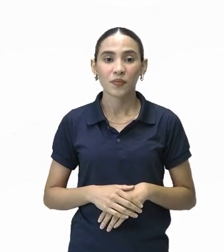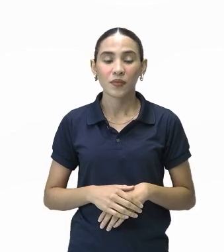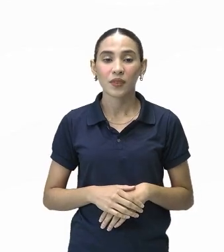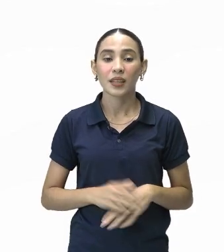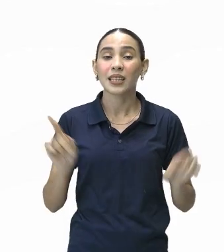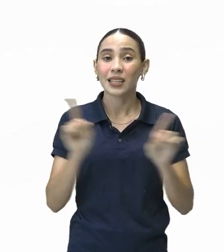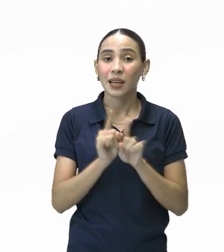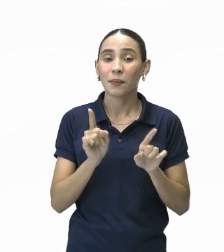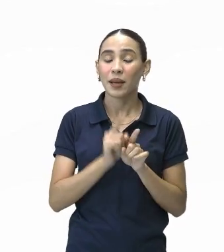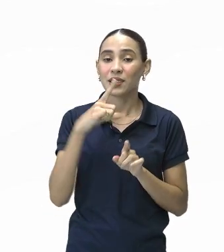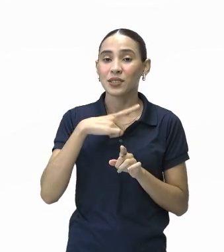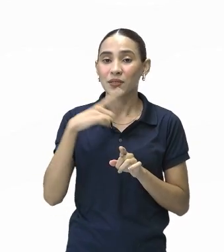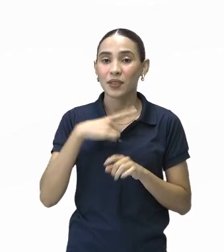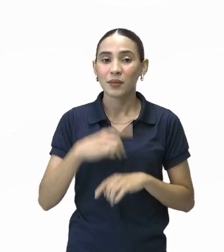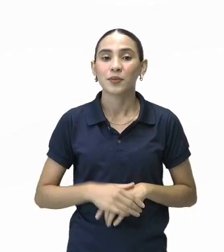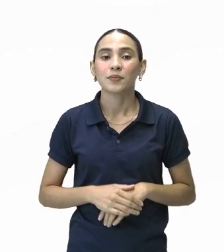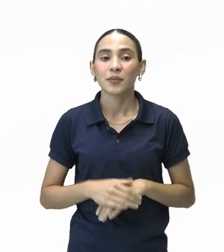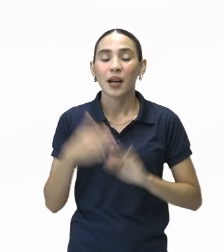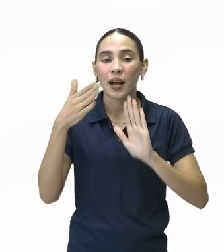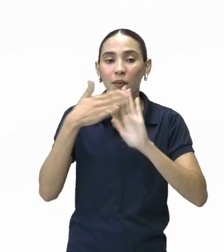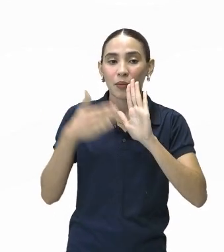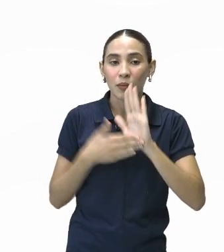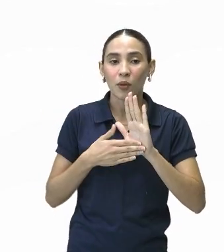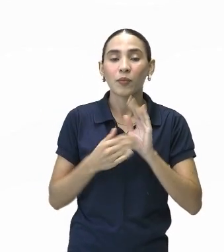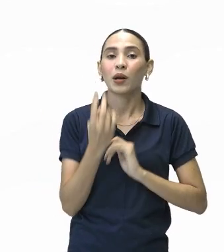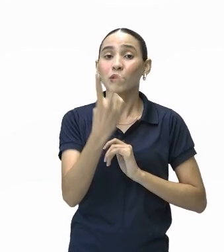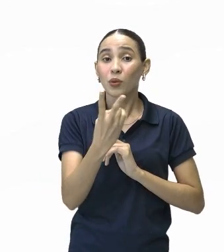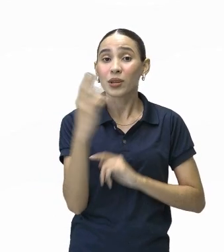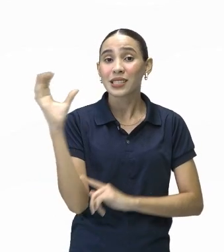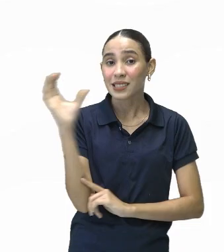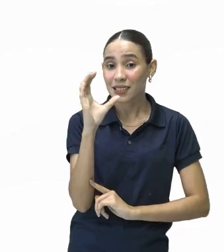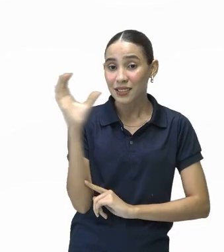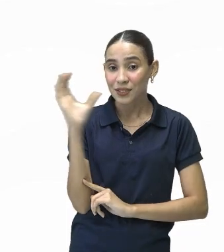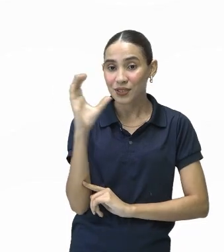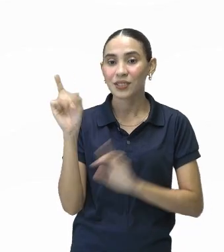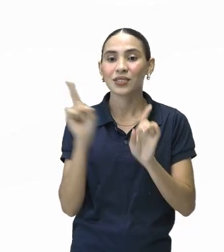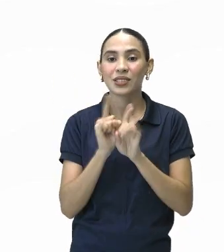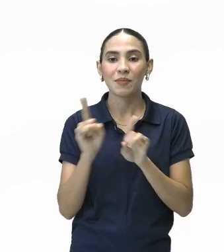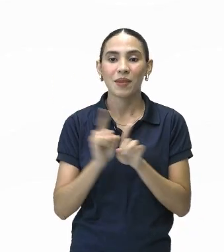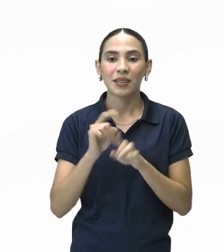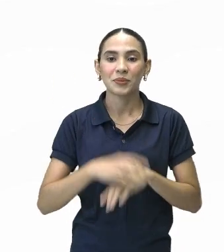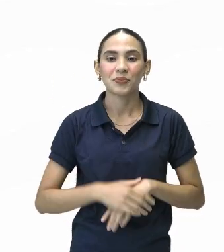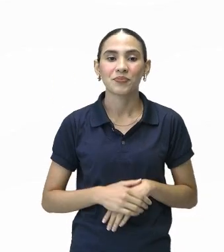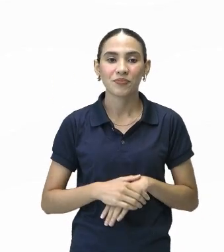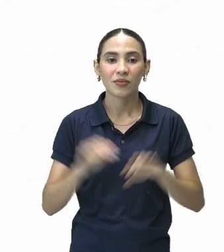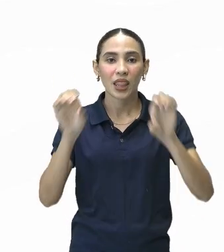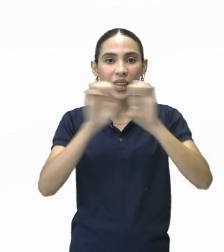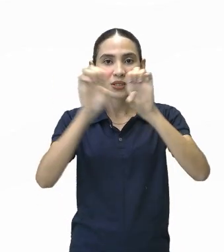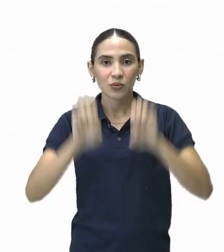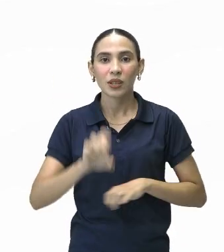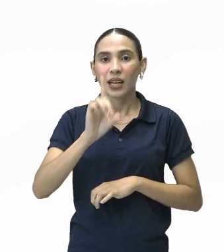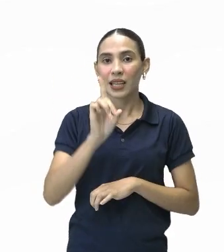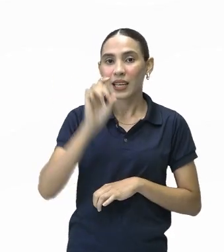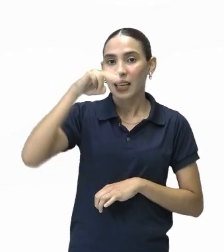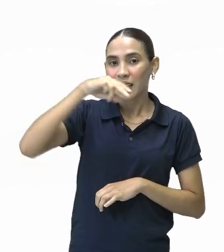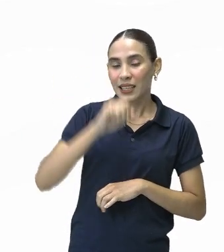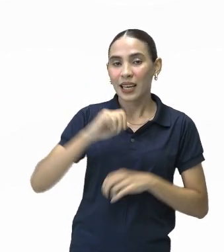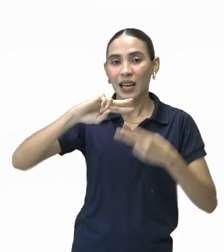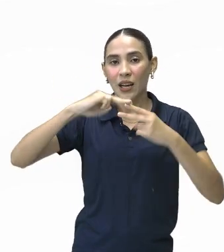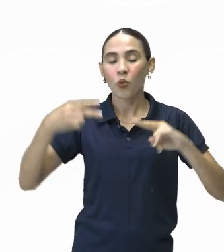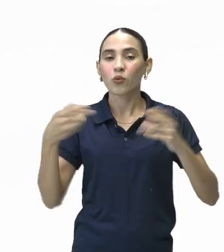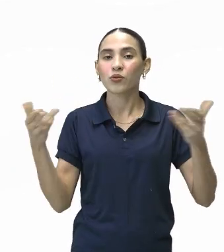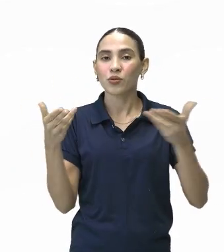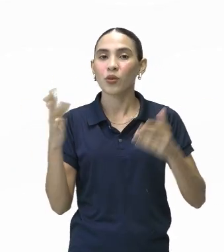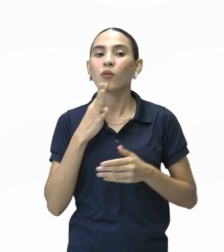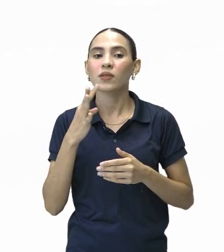nós tivemos aí a proposta de dois cientistas da estrutura DNA que nós conhecemos